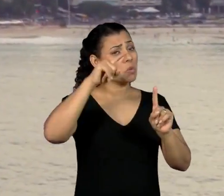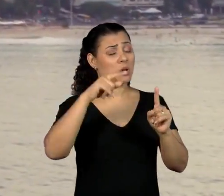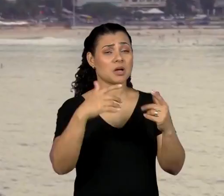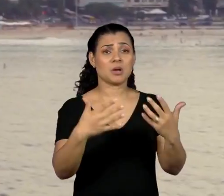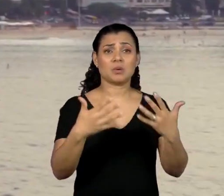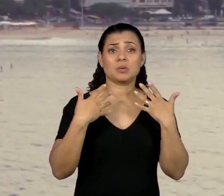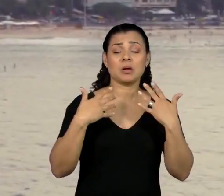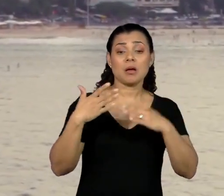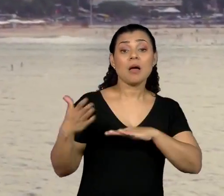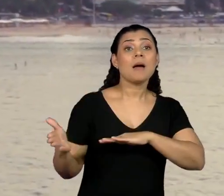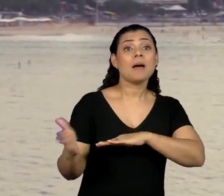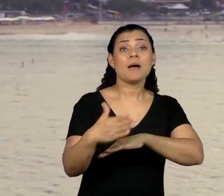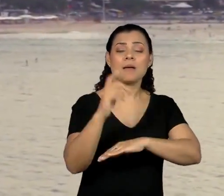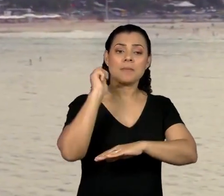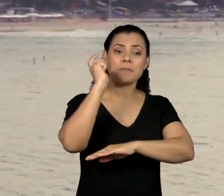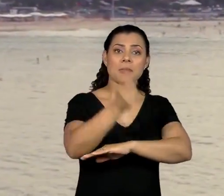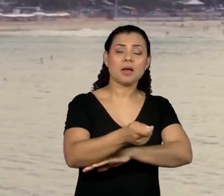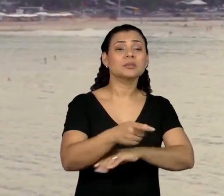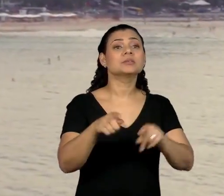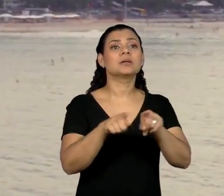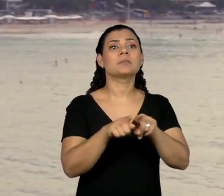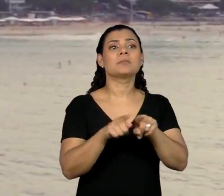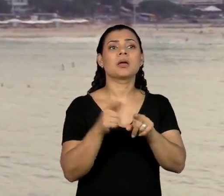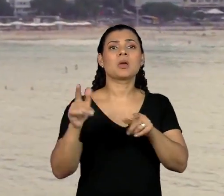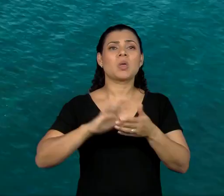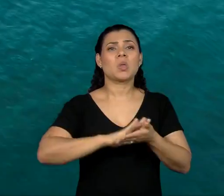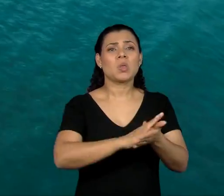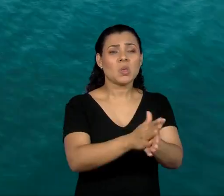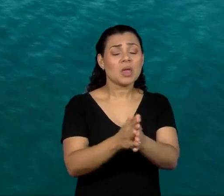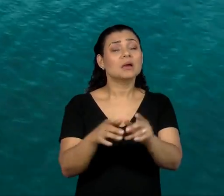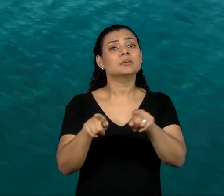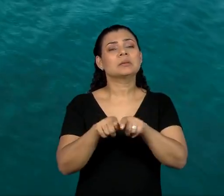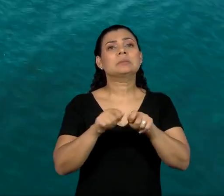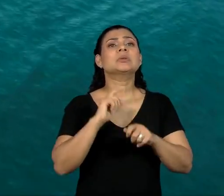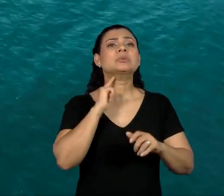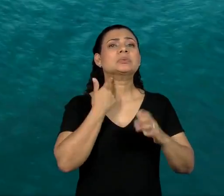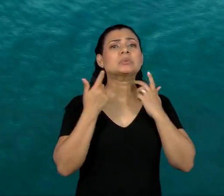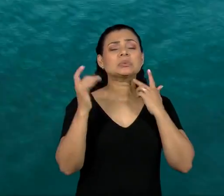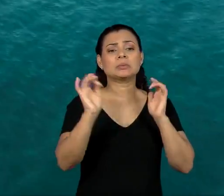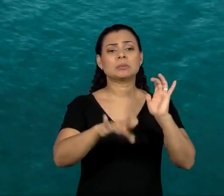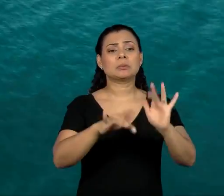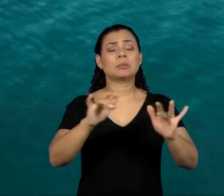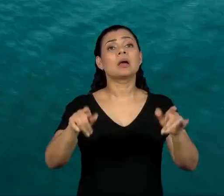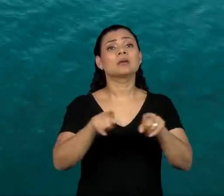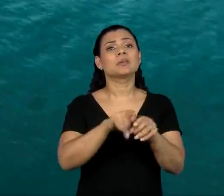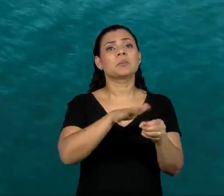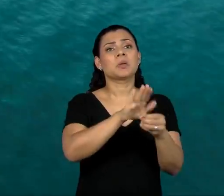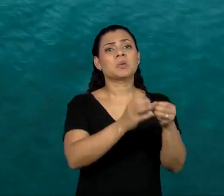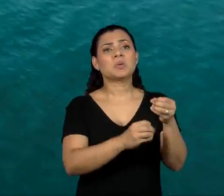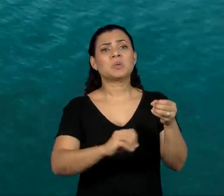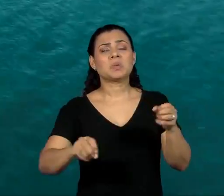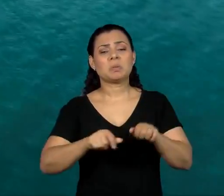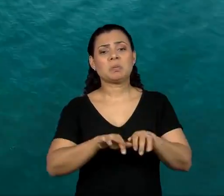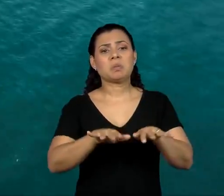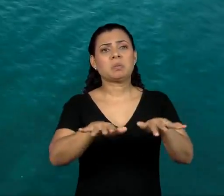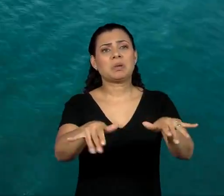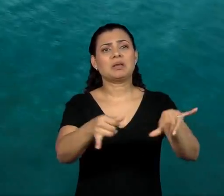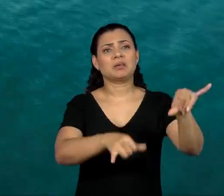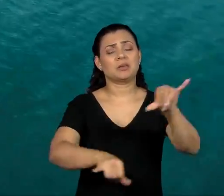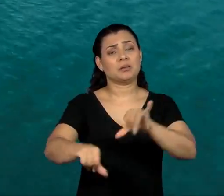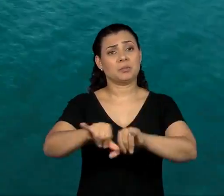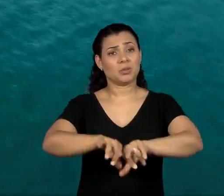sobrepesca, presença de espécies invasoras e poluição, tanto por lixo quanto por esgoto e contaminantes